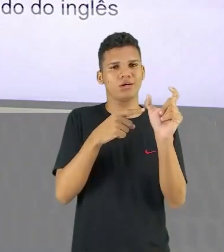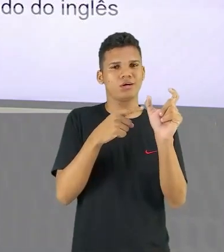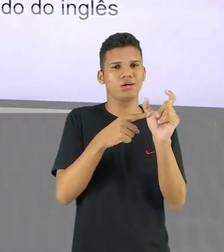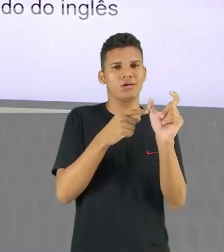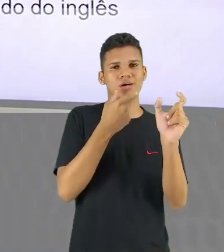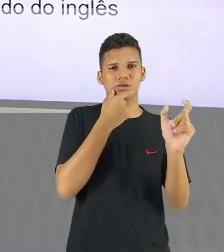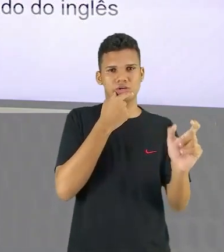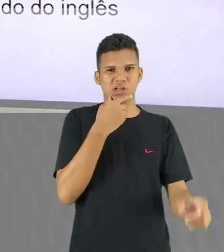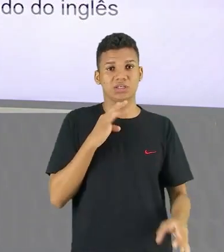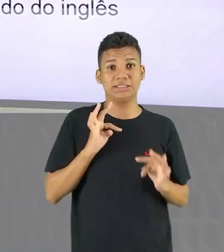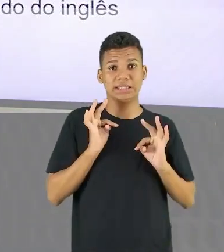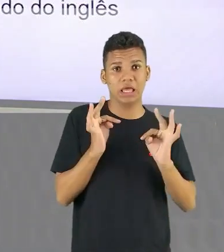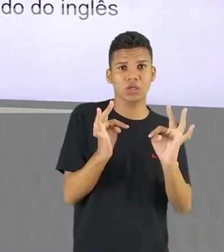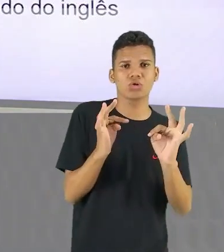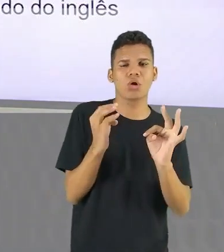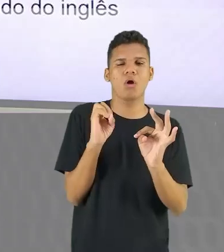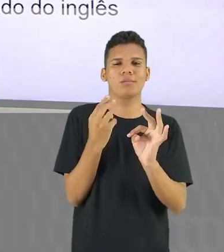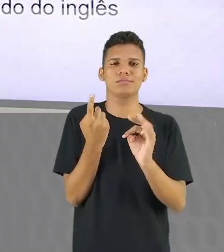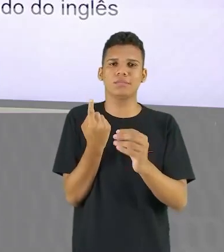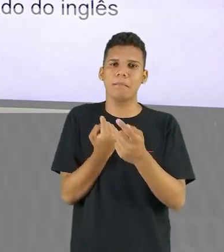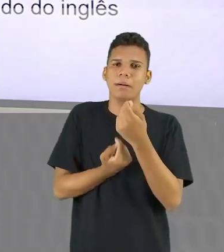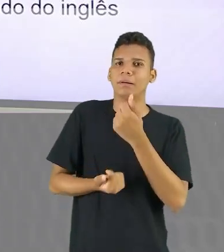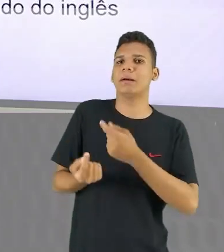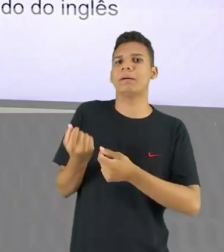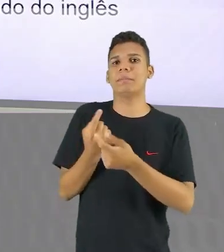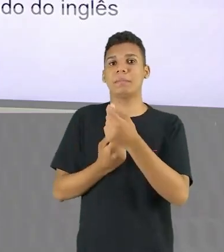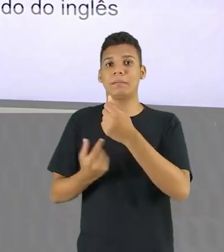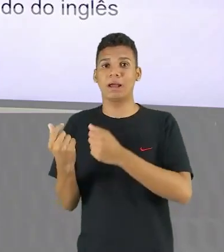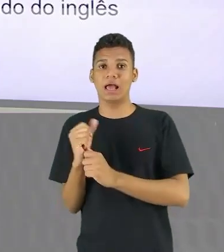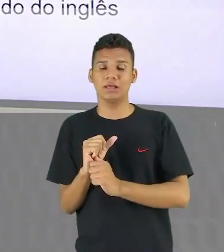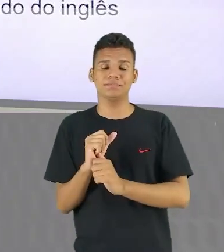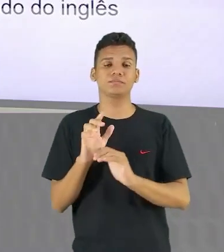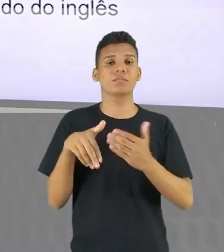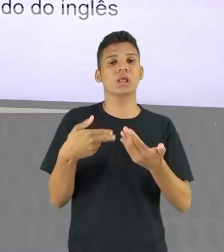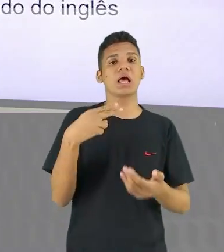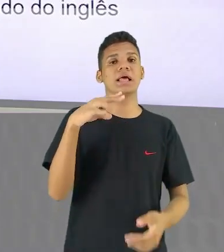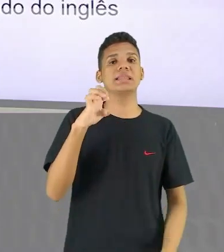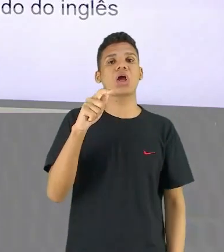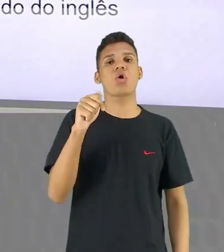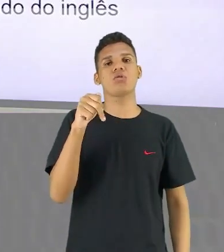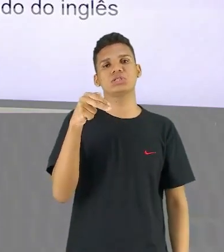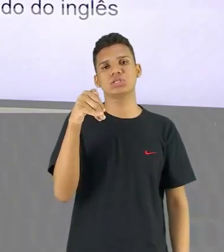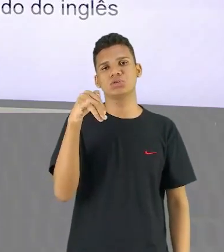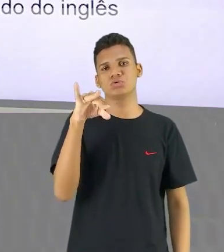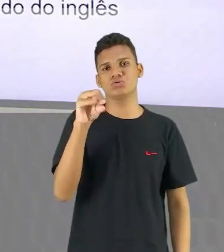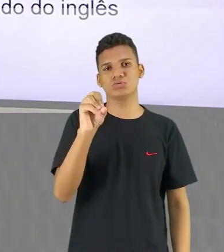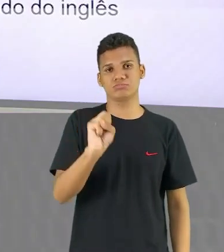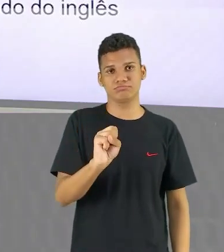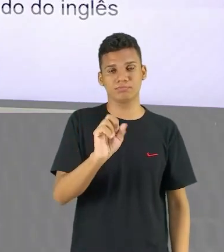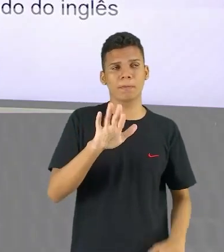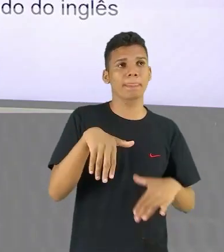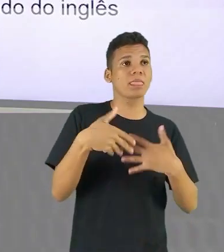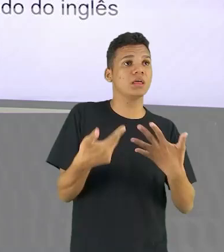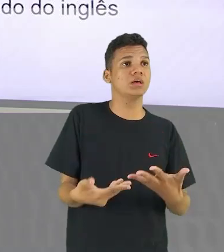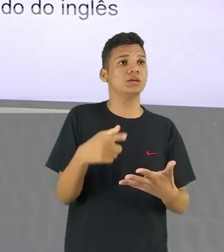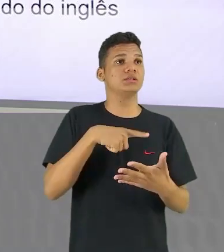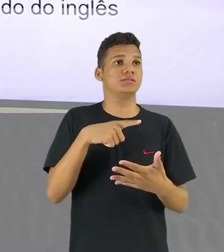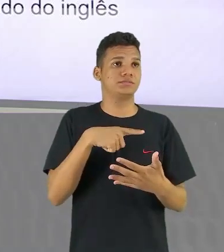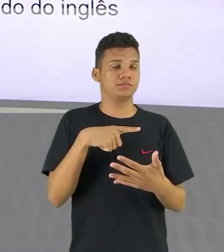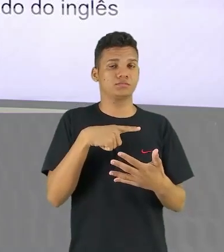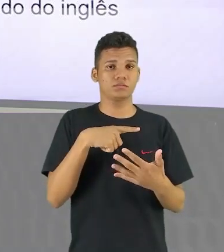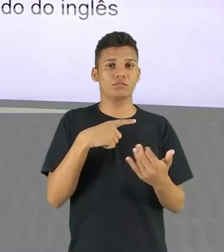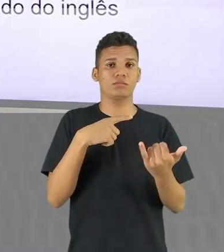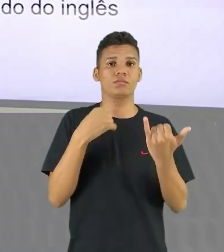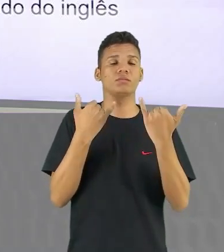inglês para os negócios. Nesse texto, as expressões but e